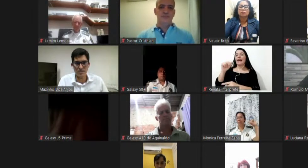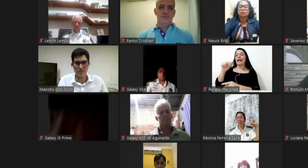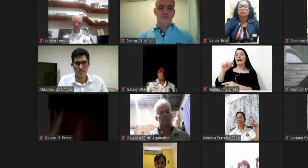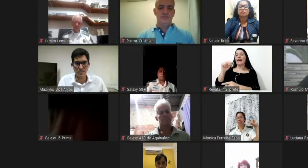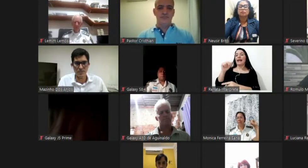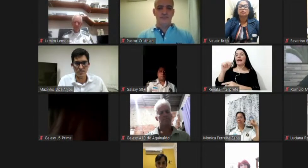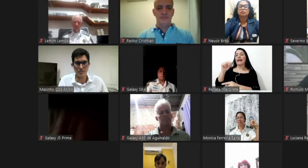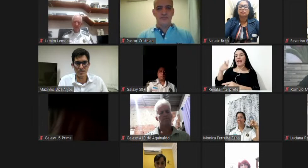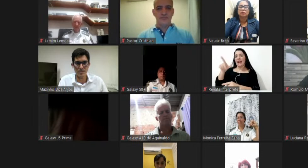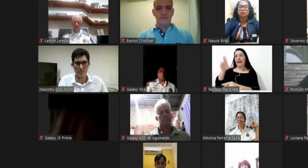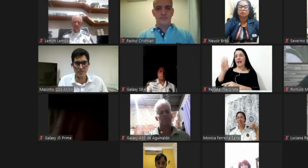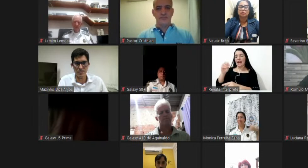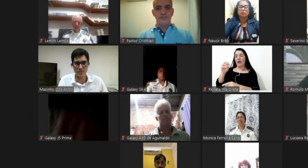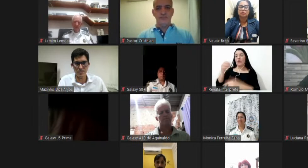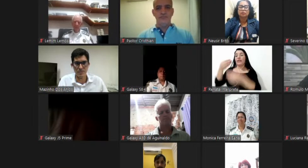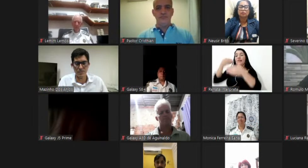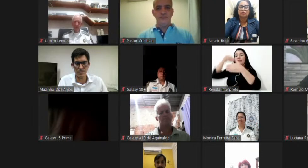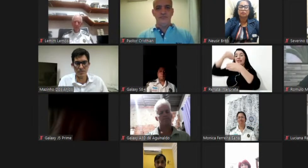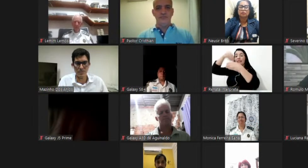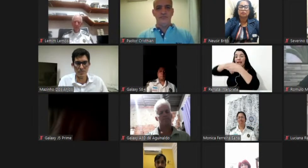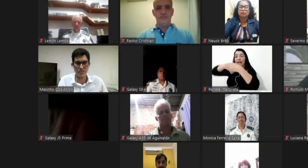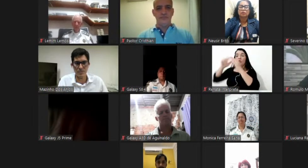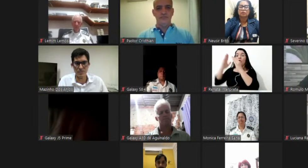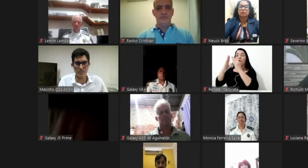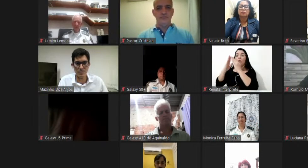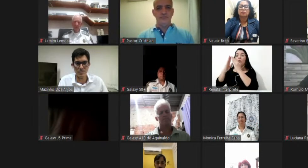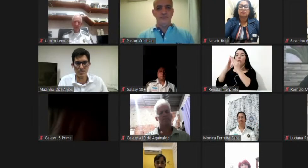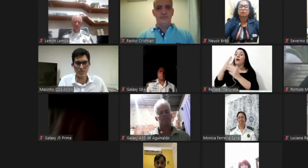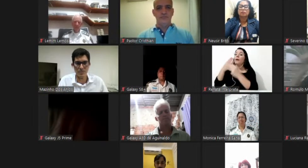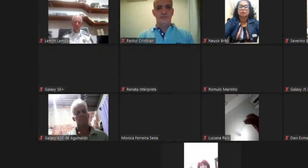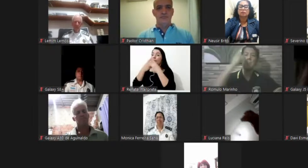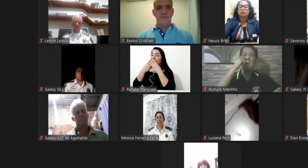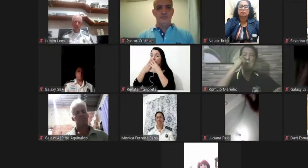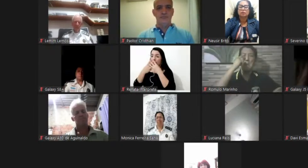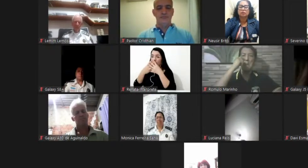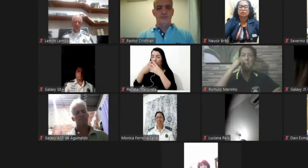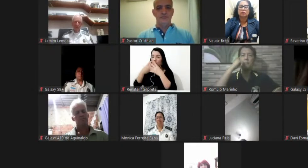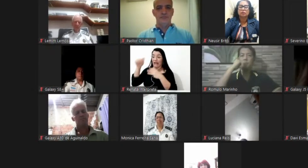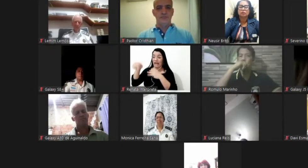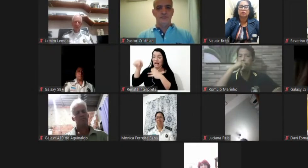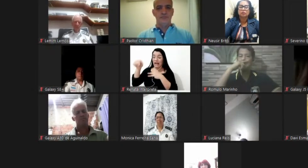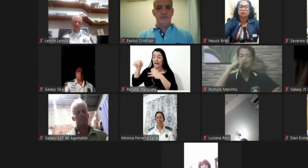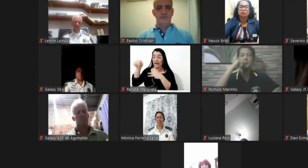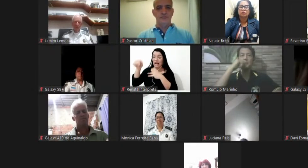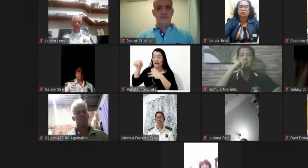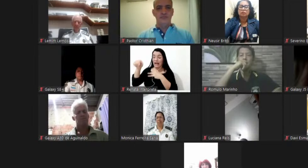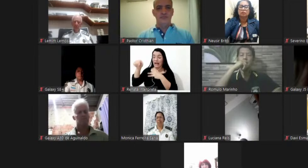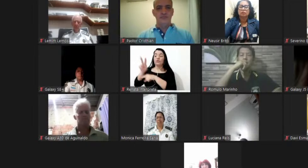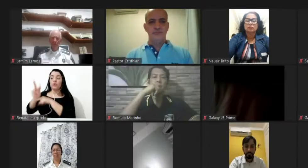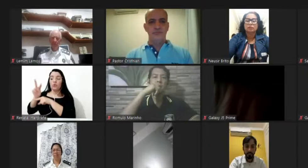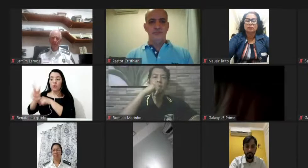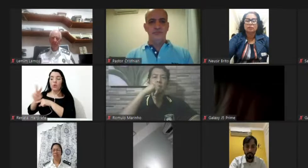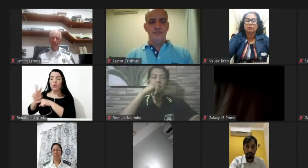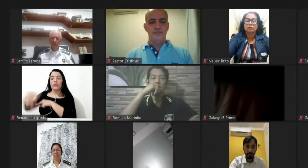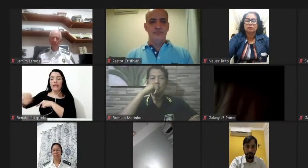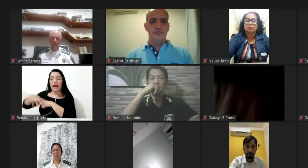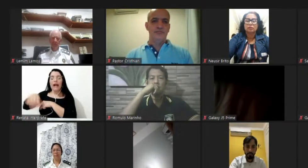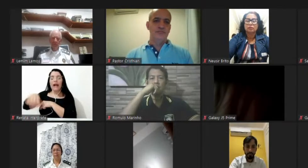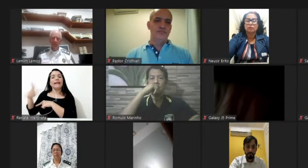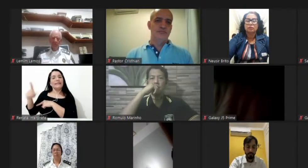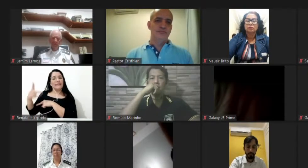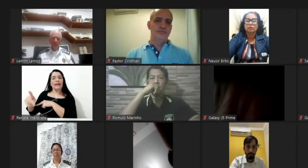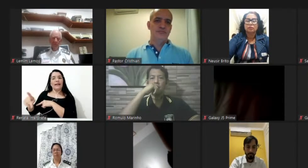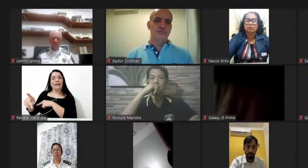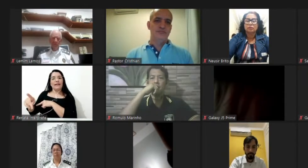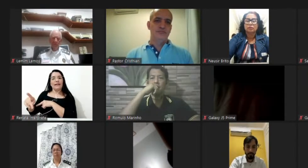aí das pessoas que cuidam dessa área, nos presídios, da assistência religiosa. Ela dará uma